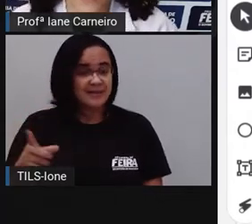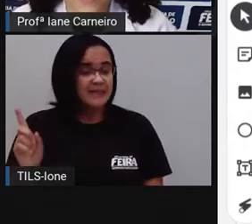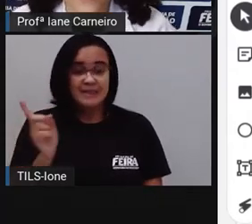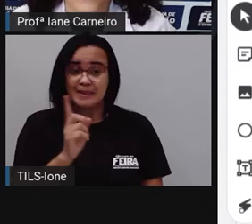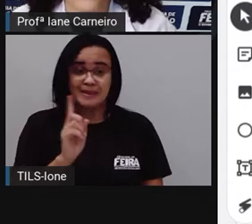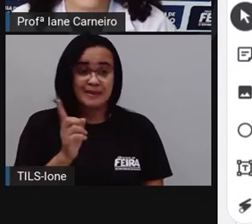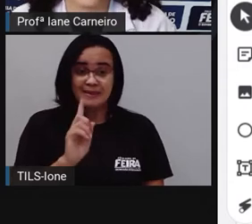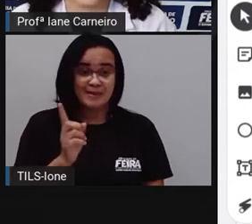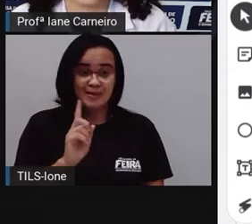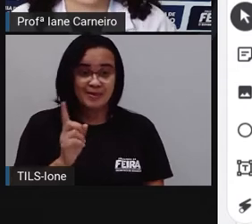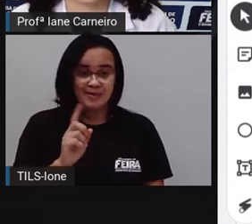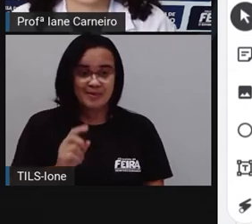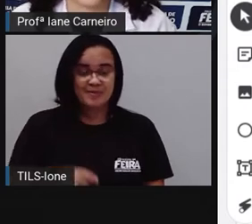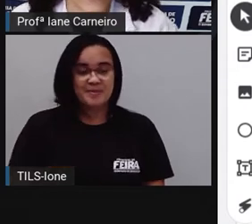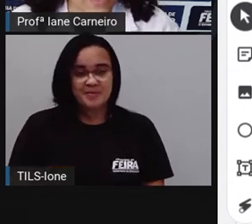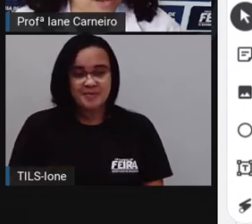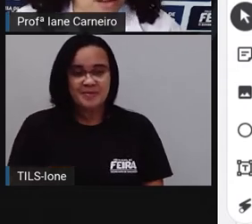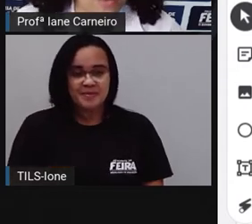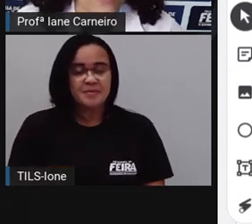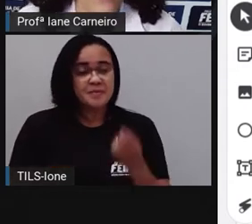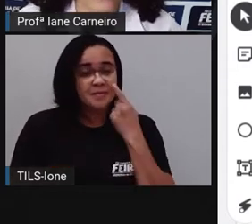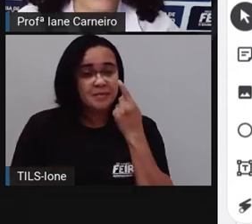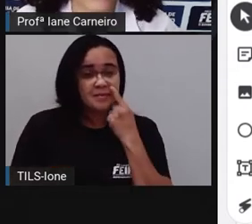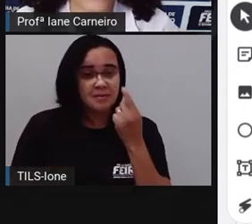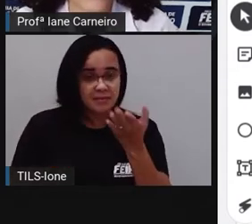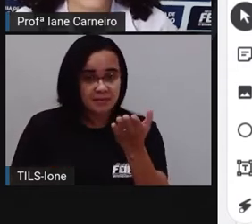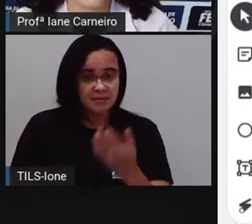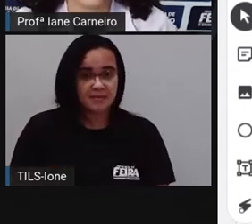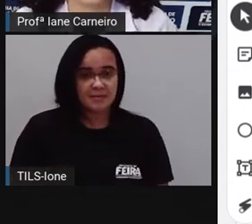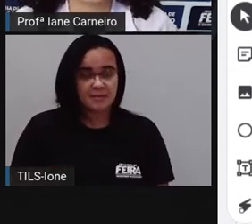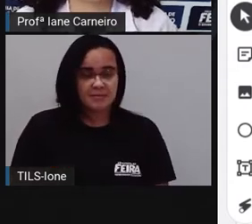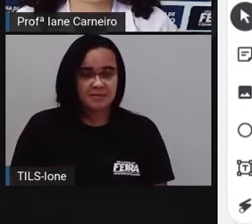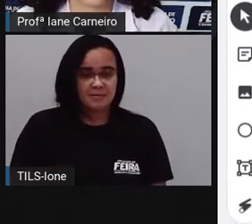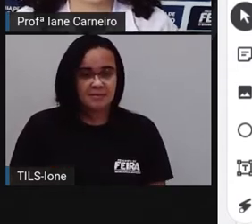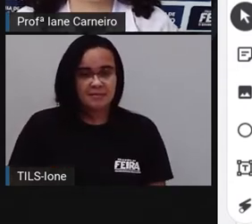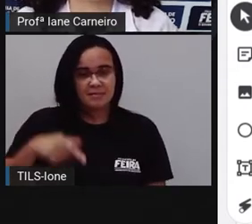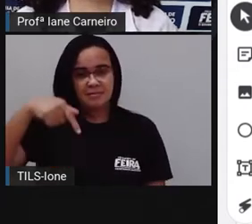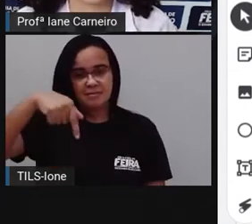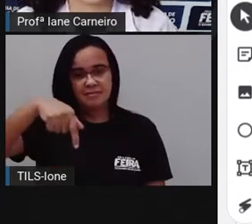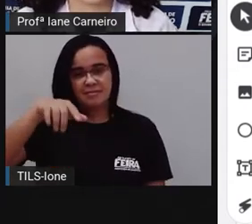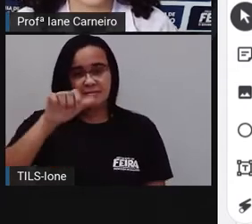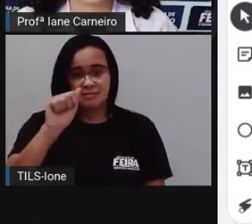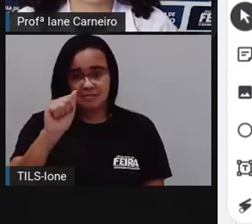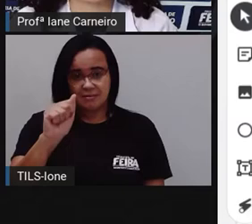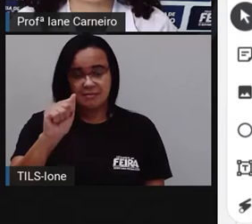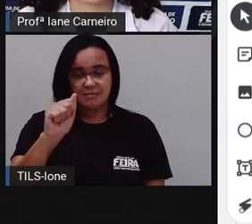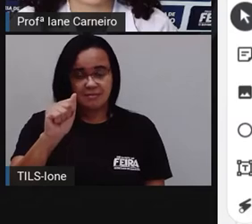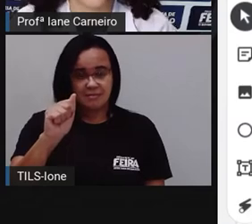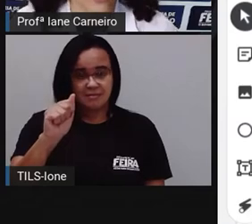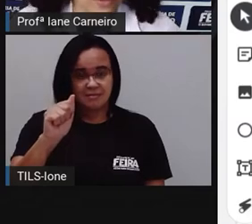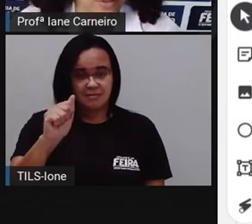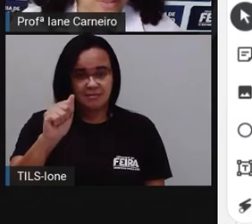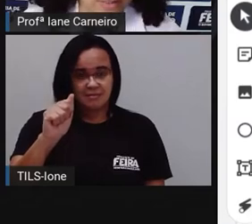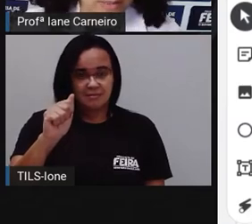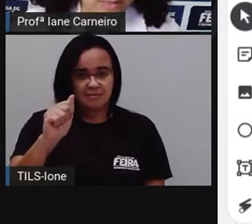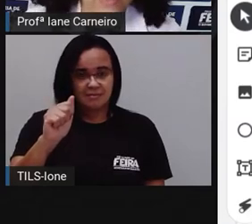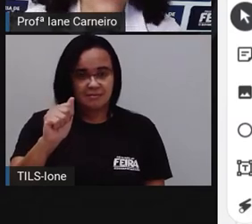Não, né? Vamos ver, ó. Cachó, xó. Como é que escreve